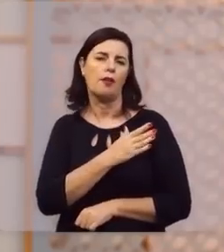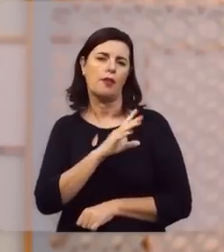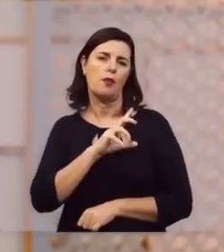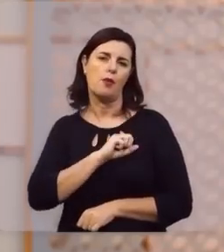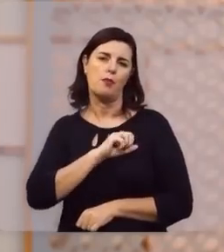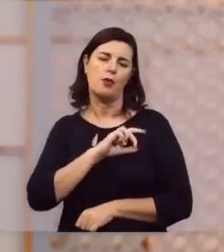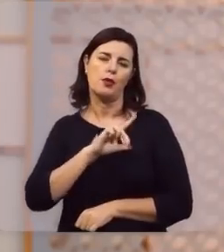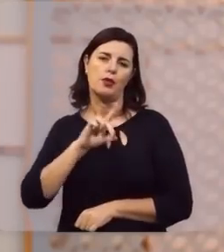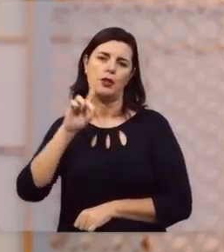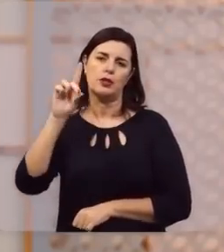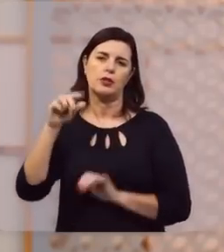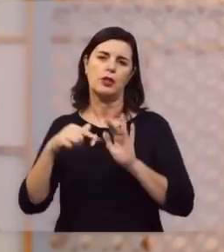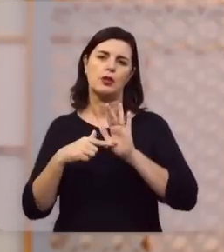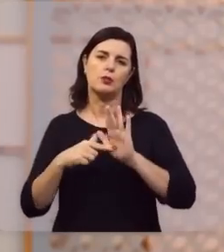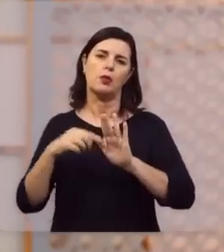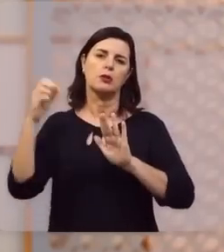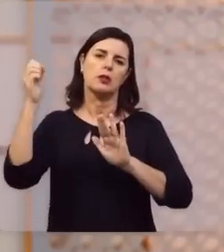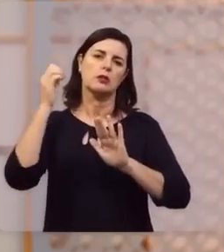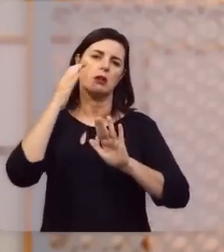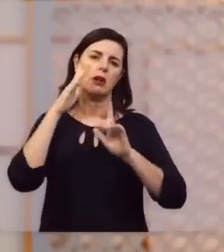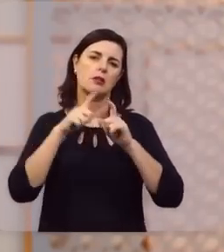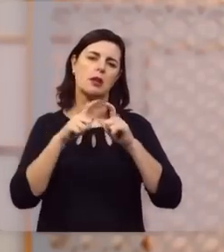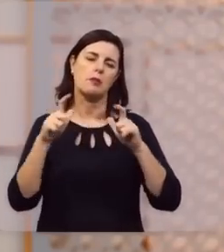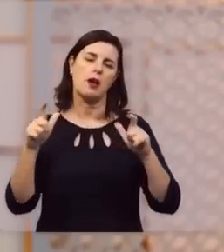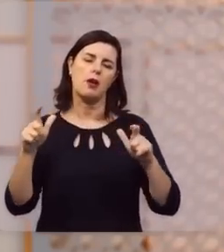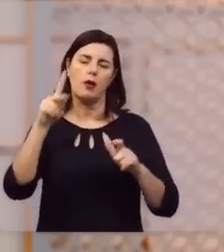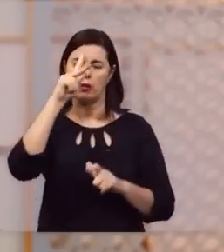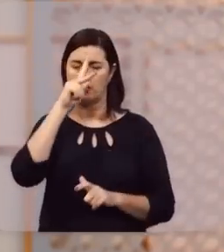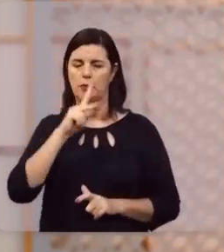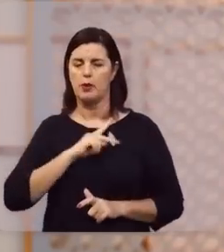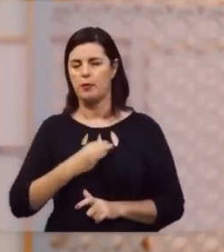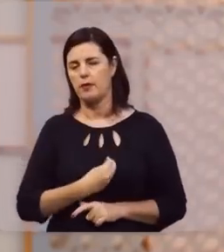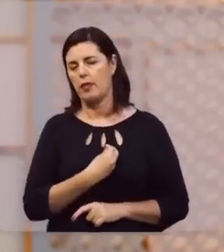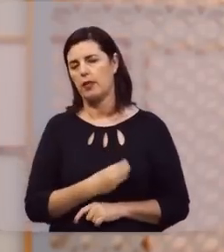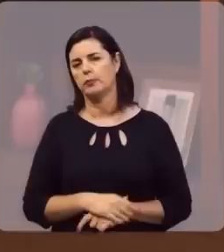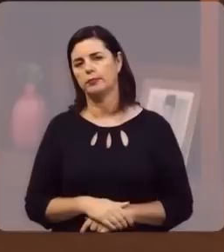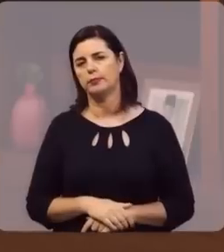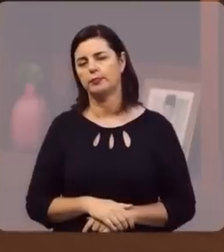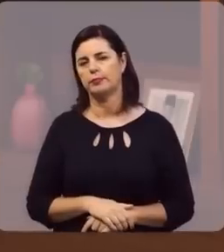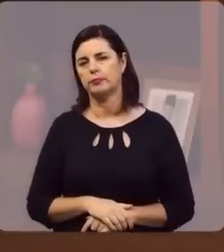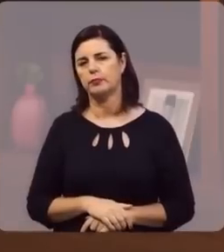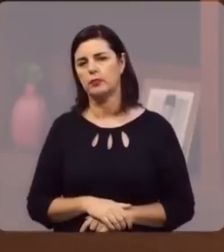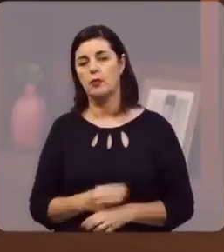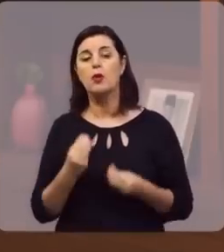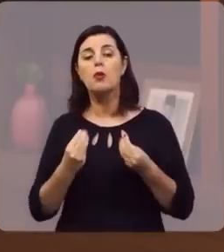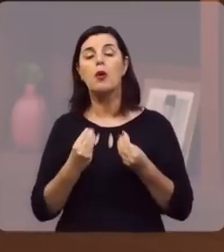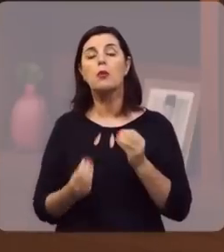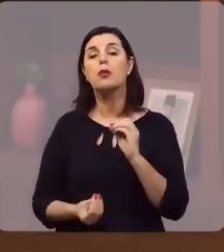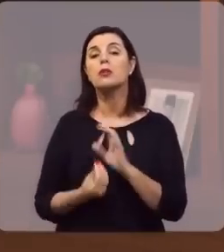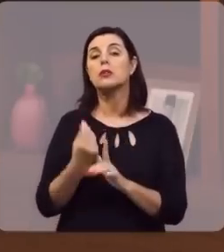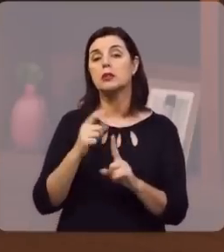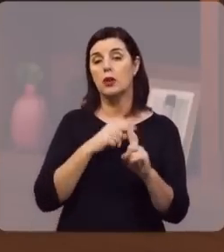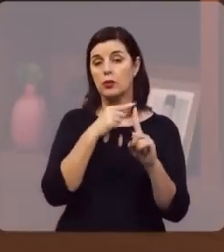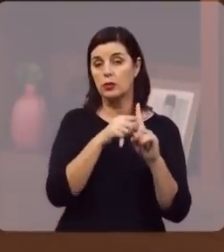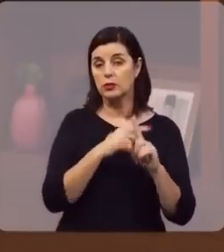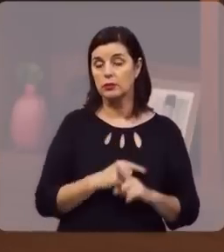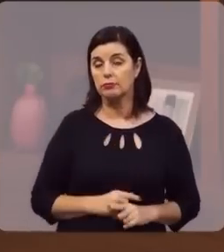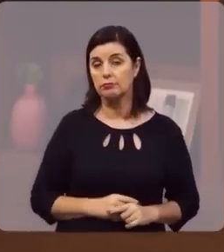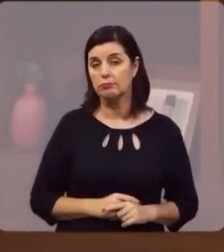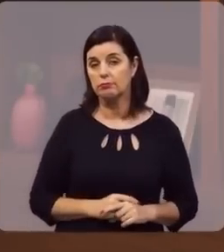como Evidence da sua graça maior do que a própria vida como é que ele reagiu diante da